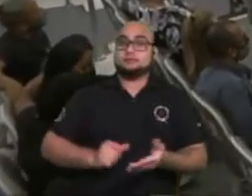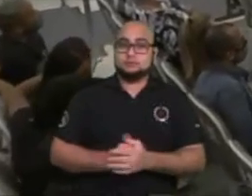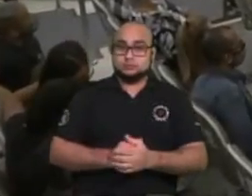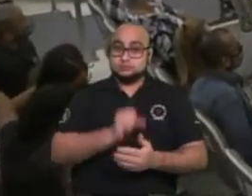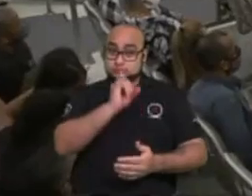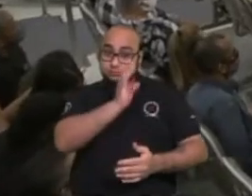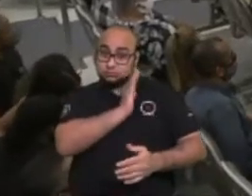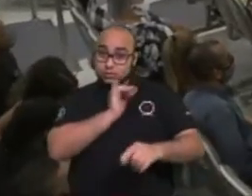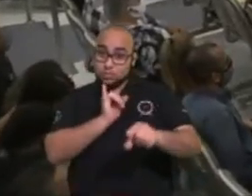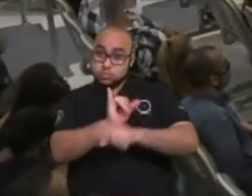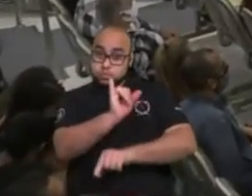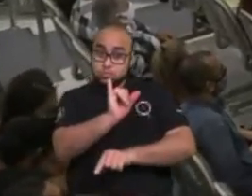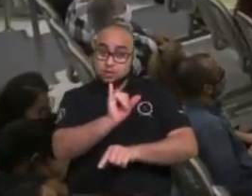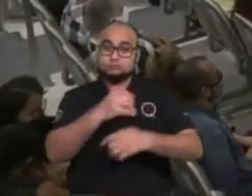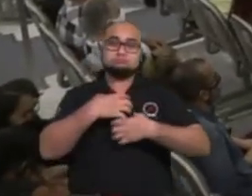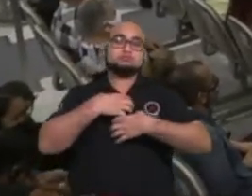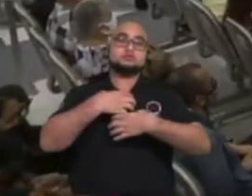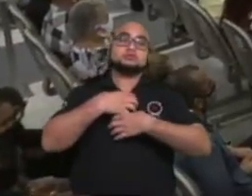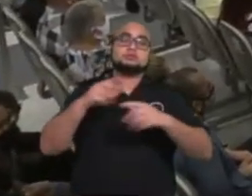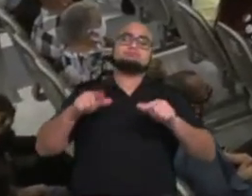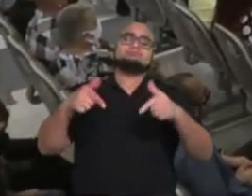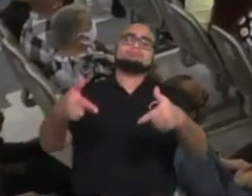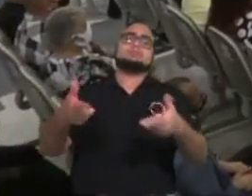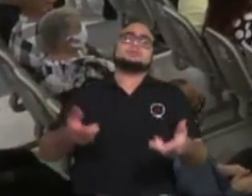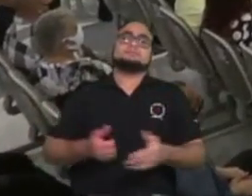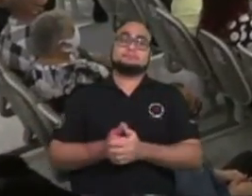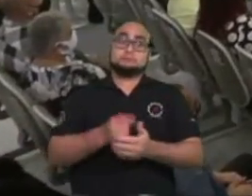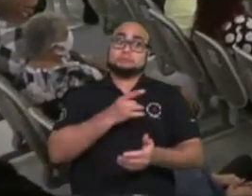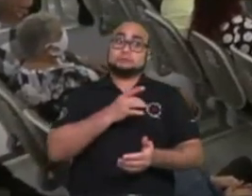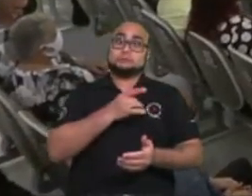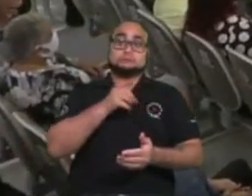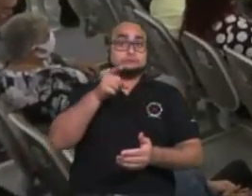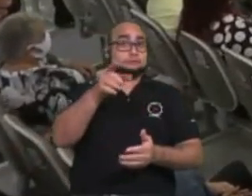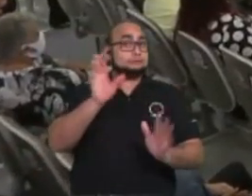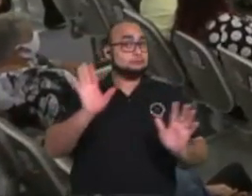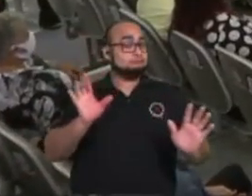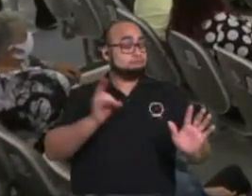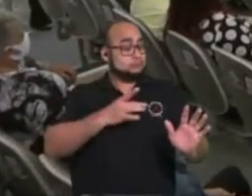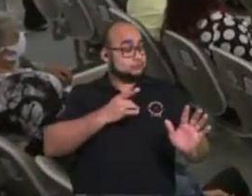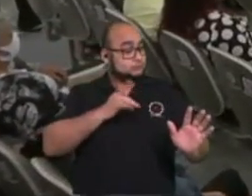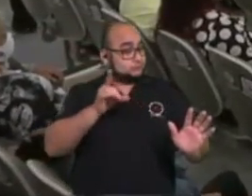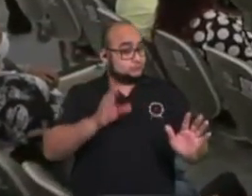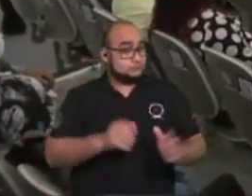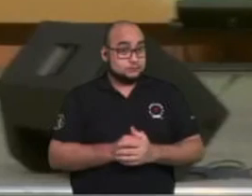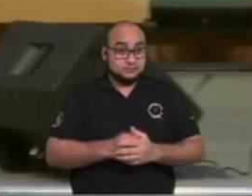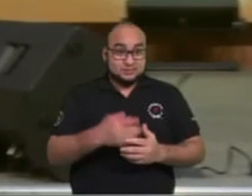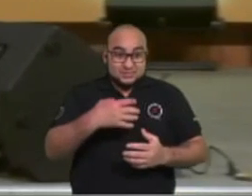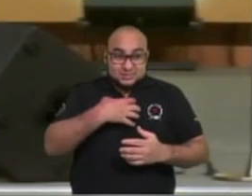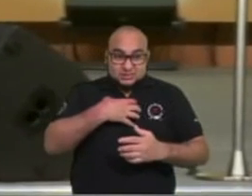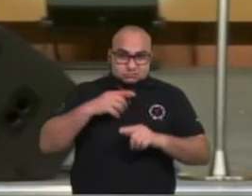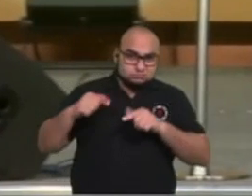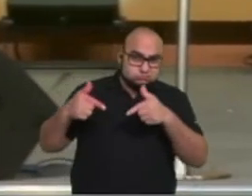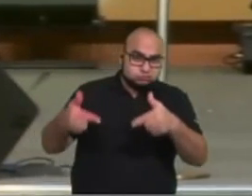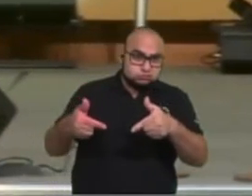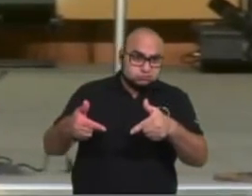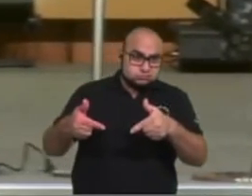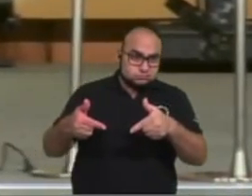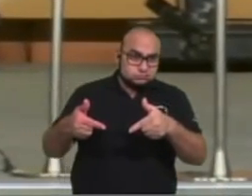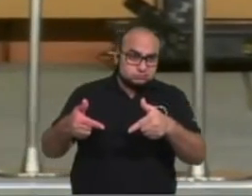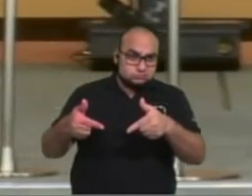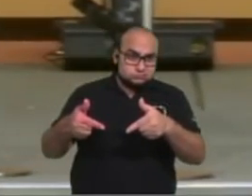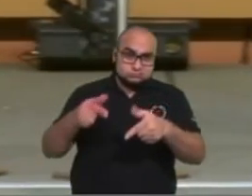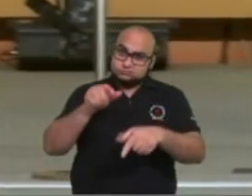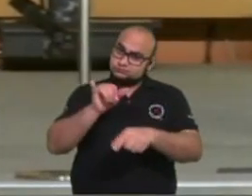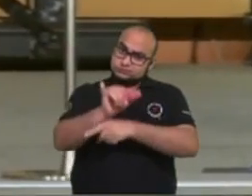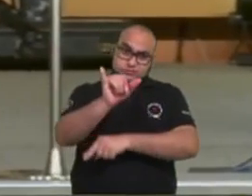e perverso não aquilo que eu tô sentindo eu faço eu tô com medo de você aquilo que eu tô sentindo eu faço você tá